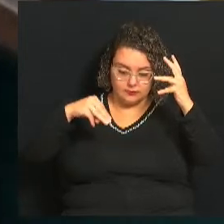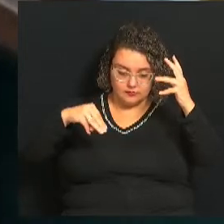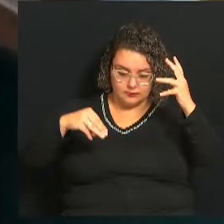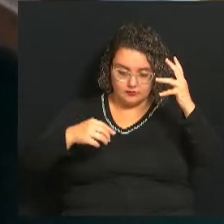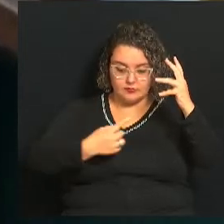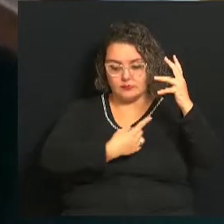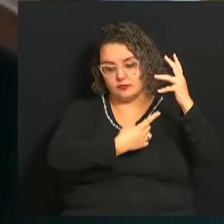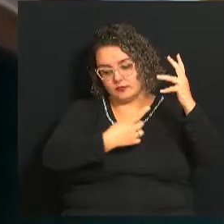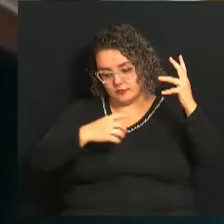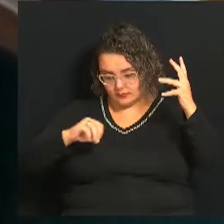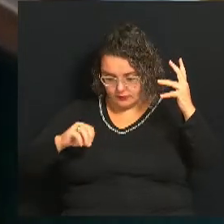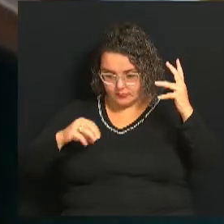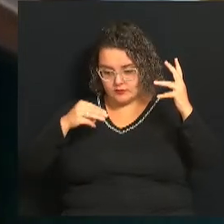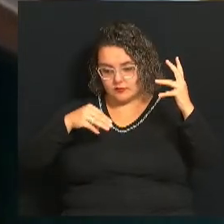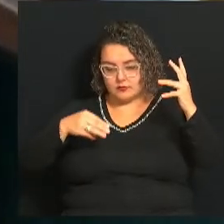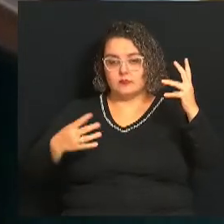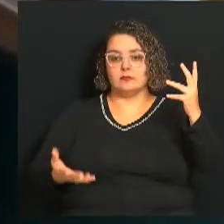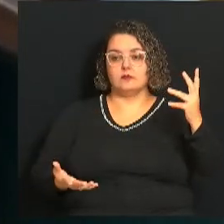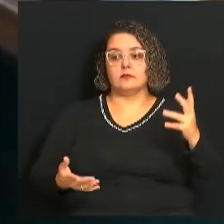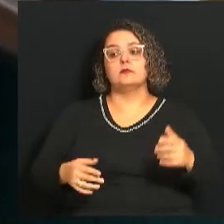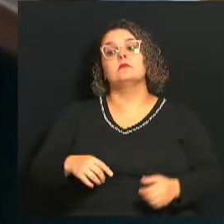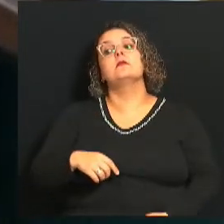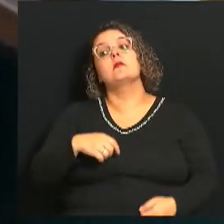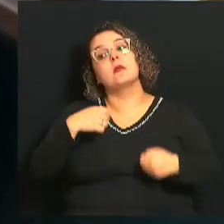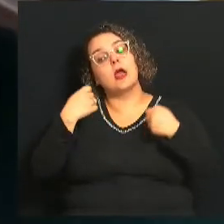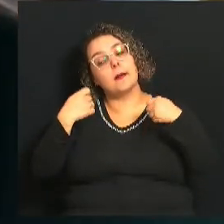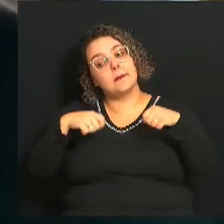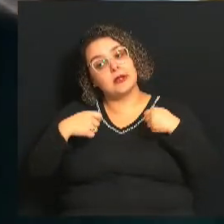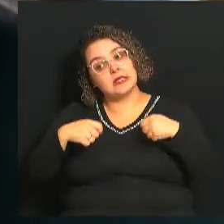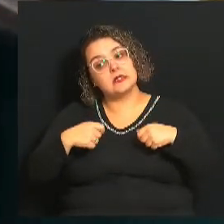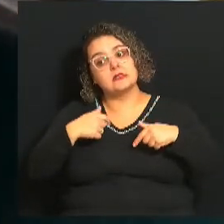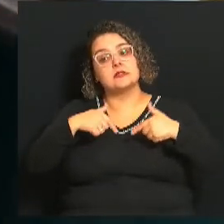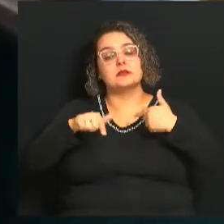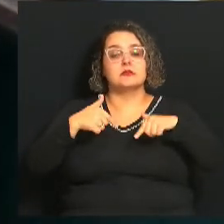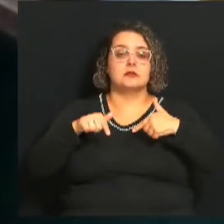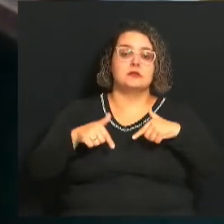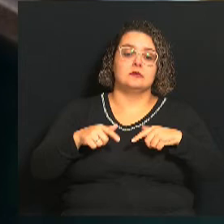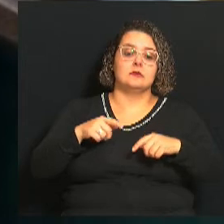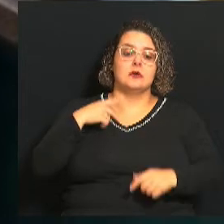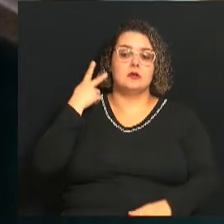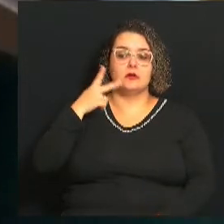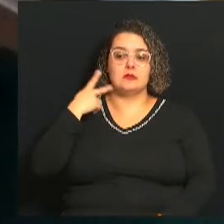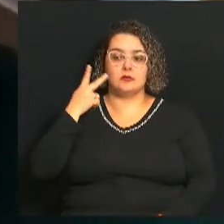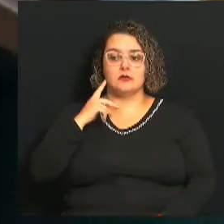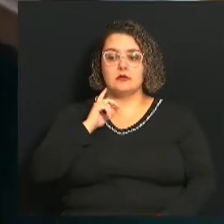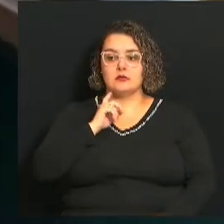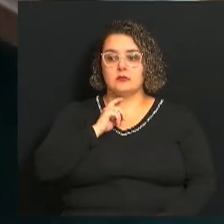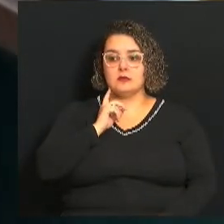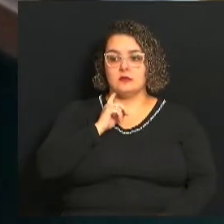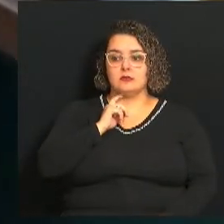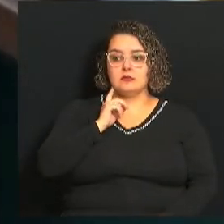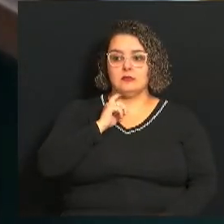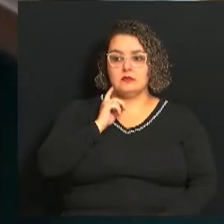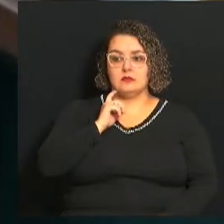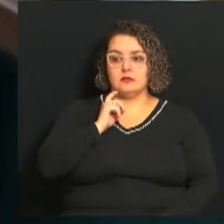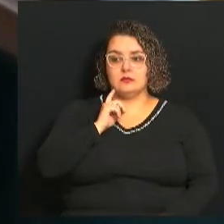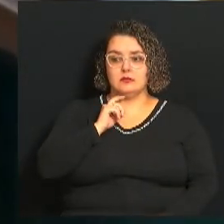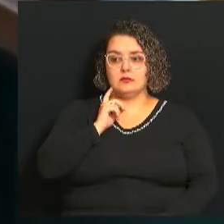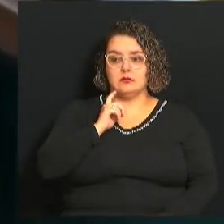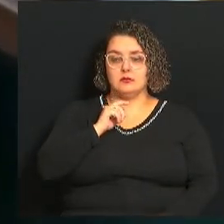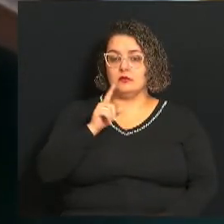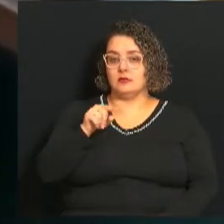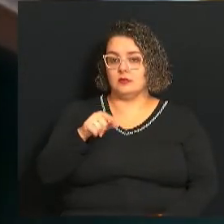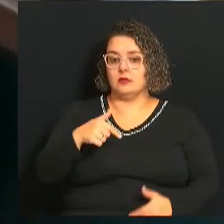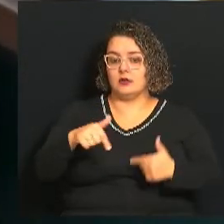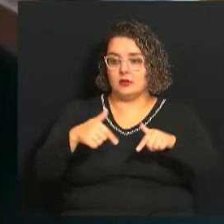ela é uma questão que precisa ser trabalhada, vereador, e é trabalhada